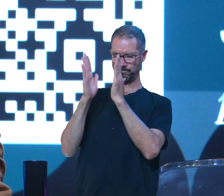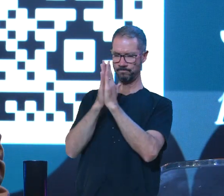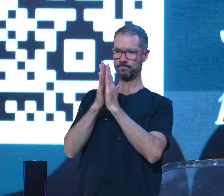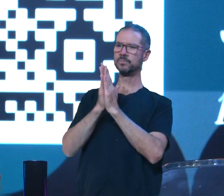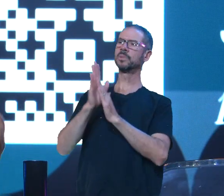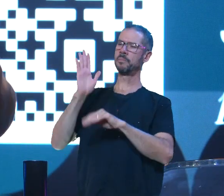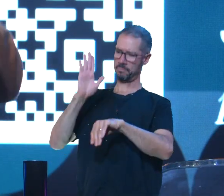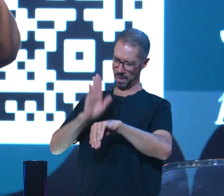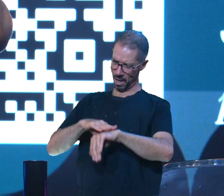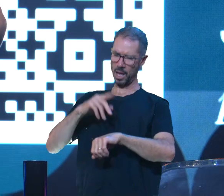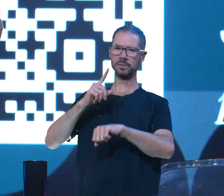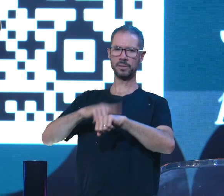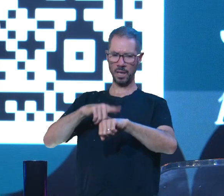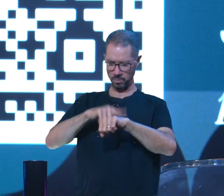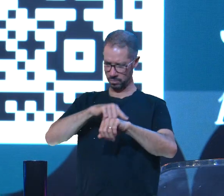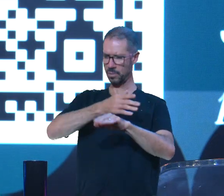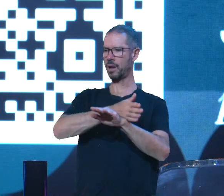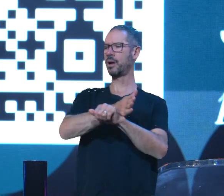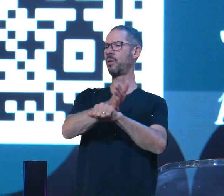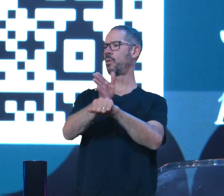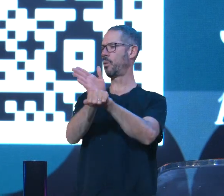maior.